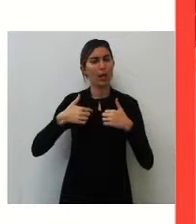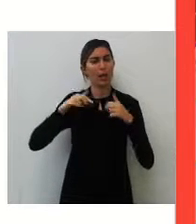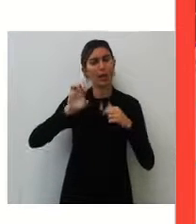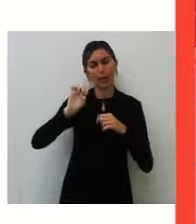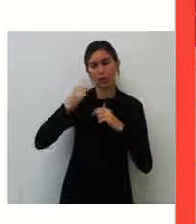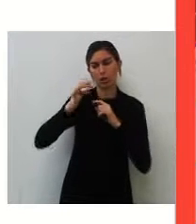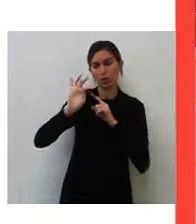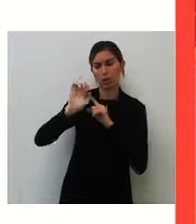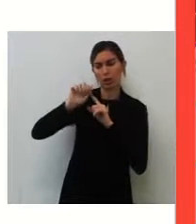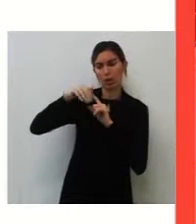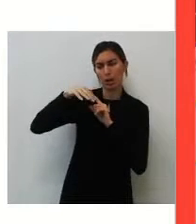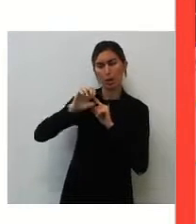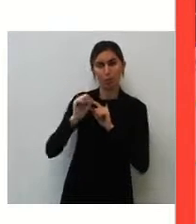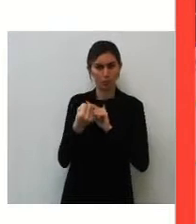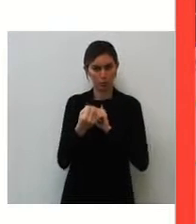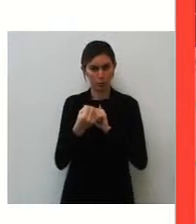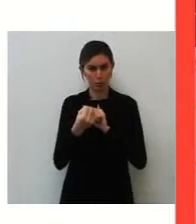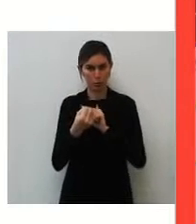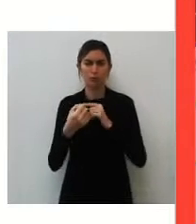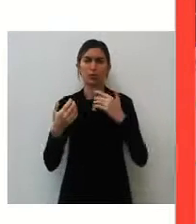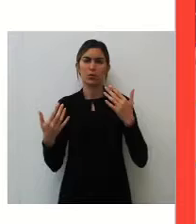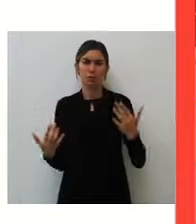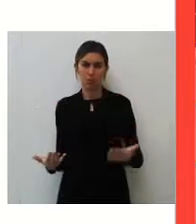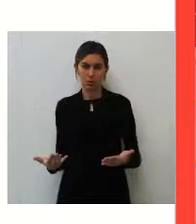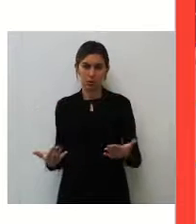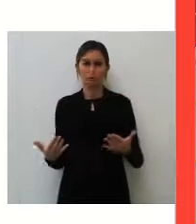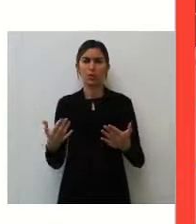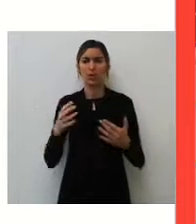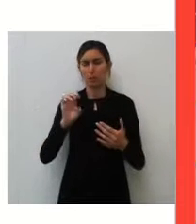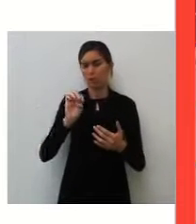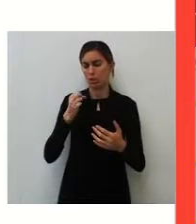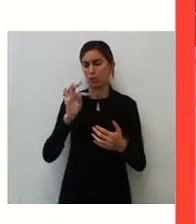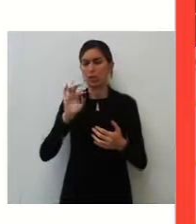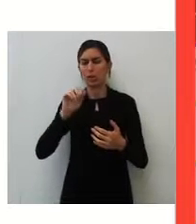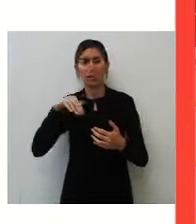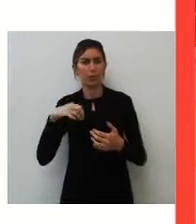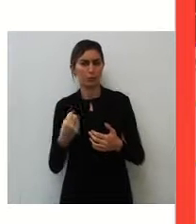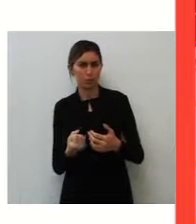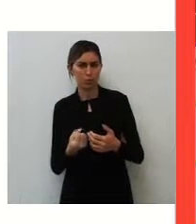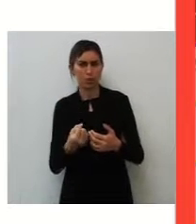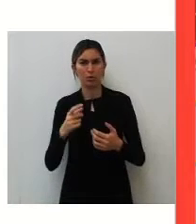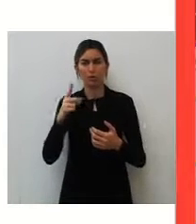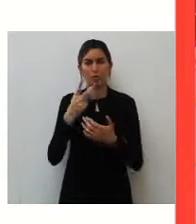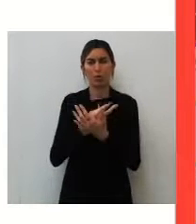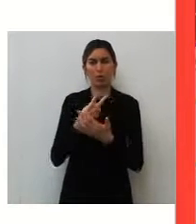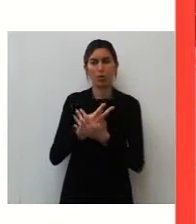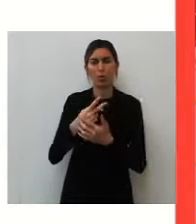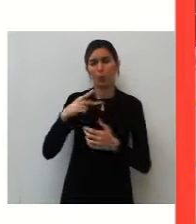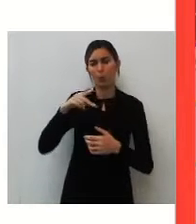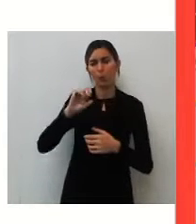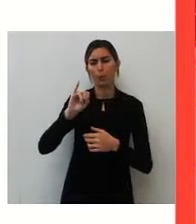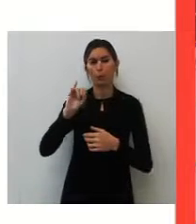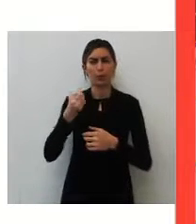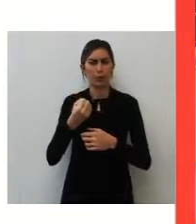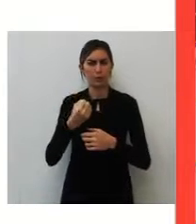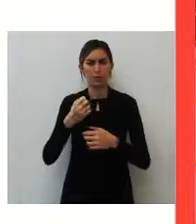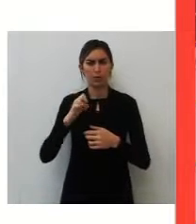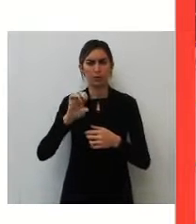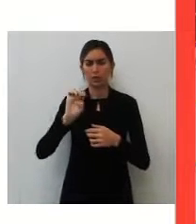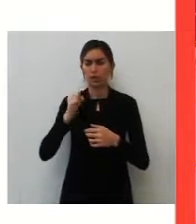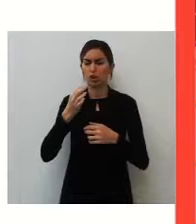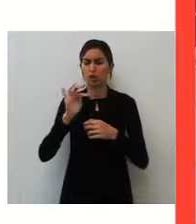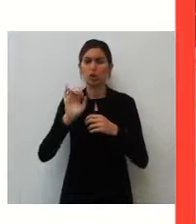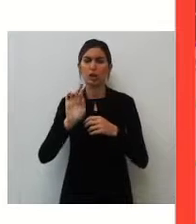testamos primeira pessoa do plural aí sim estamos quites mas ali tá errado pois estou o